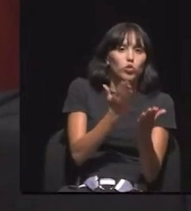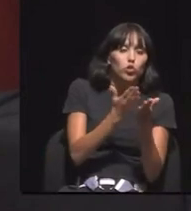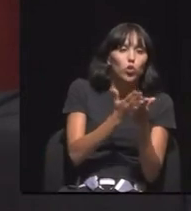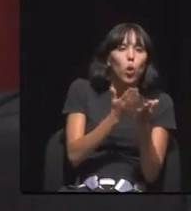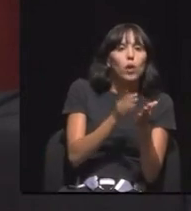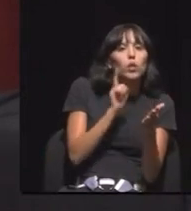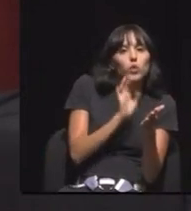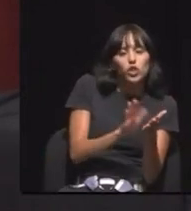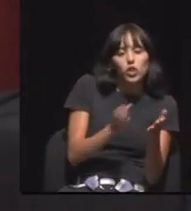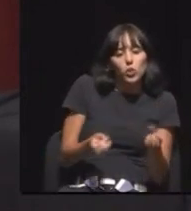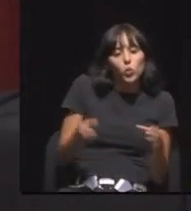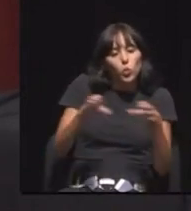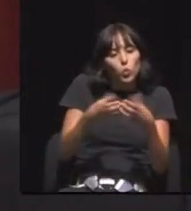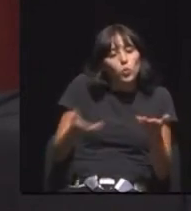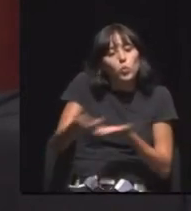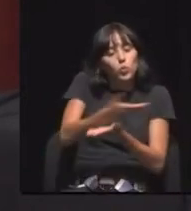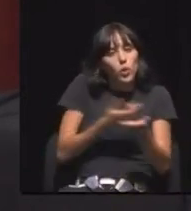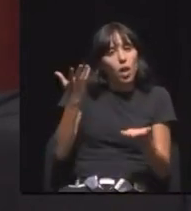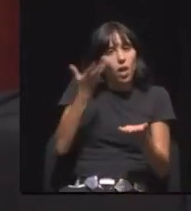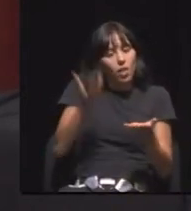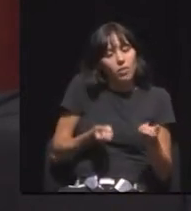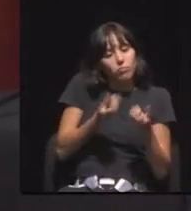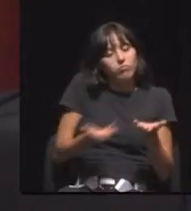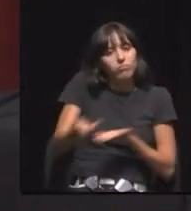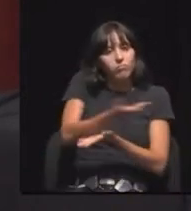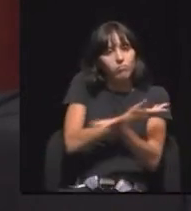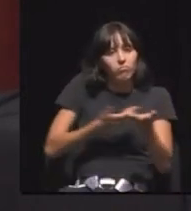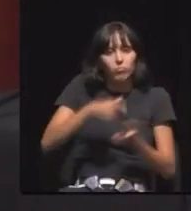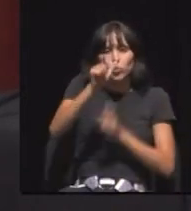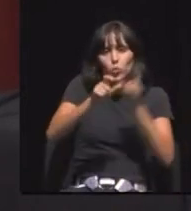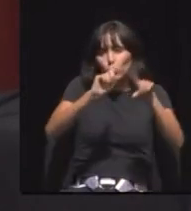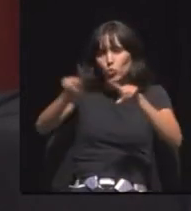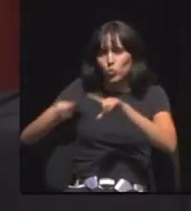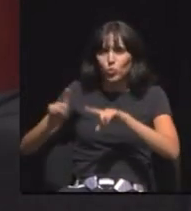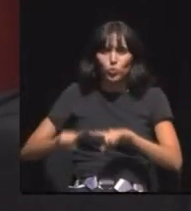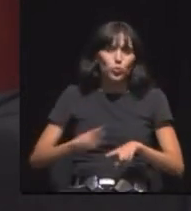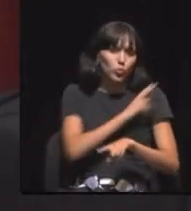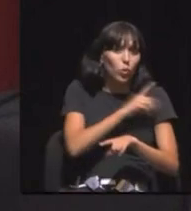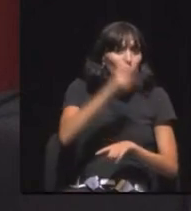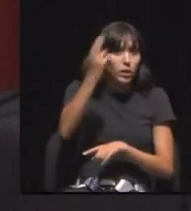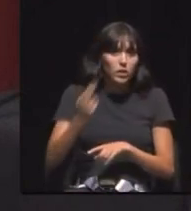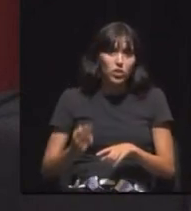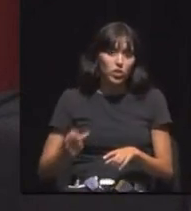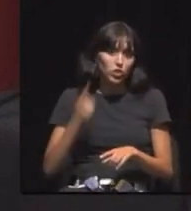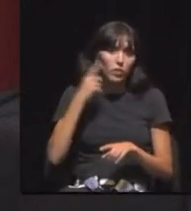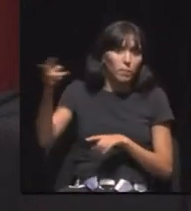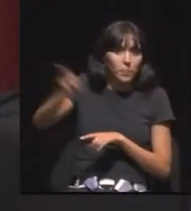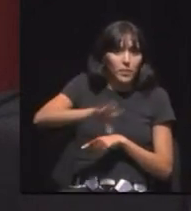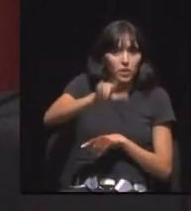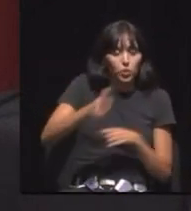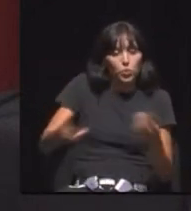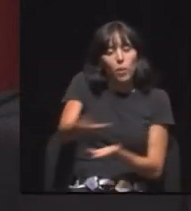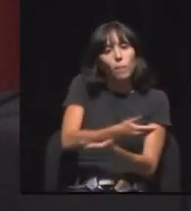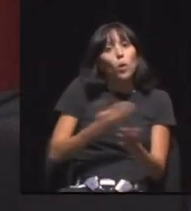um local de partilha cultural e linguística que possa integrar académicos, intelectuais ou artistas que procuram refúgio em Lisboa.